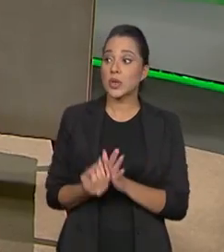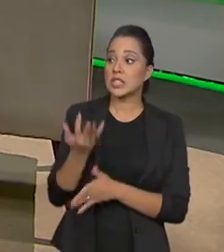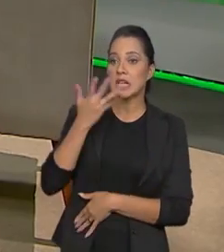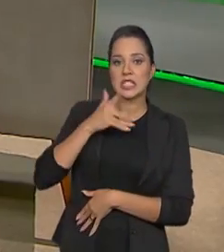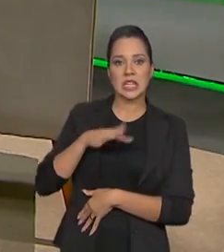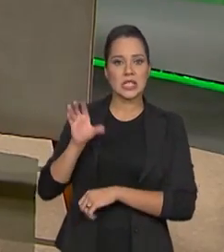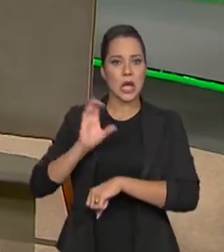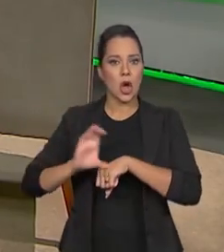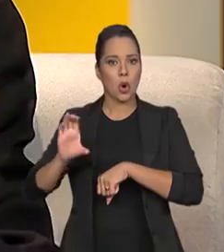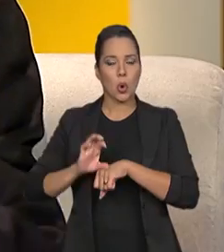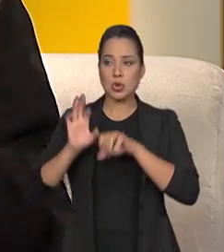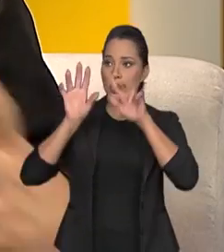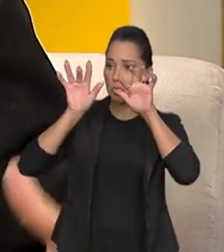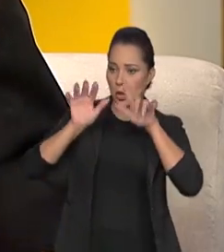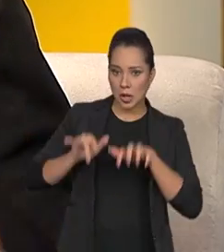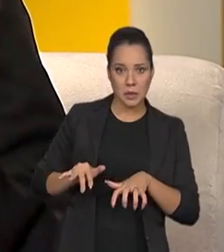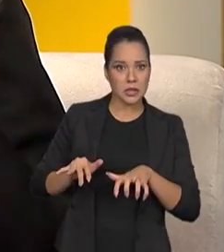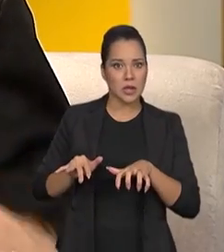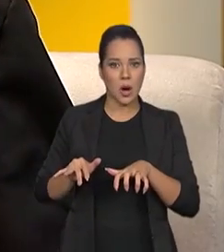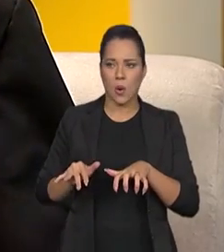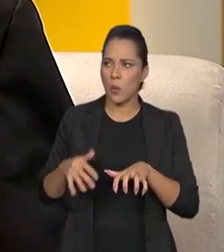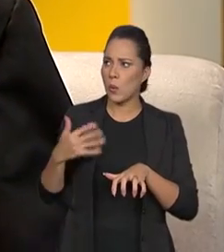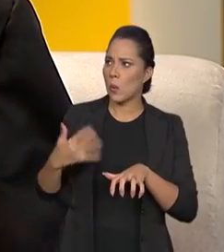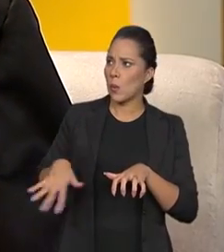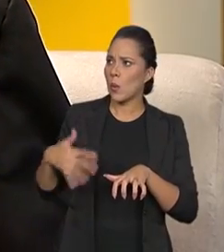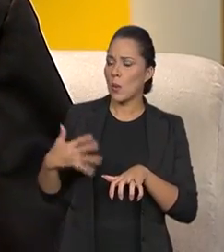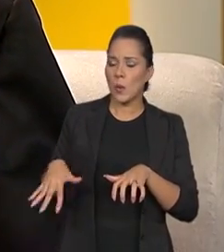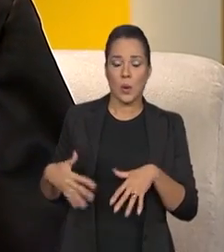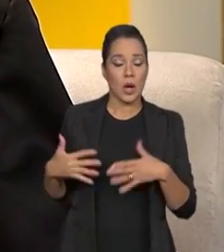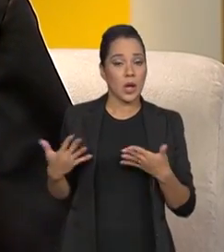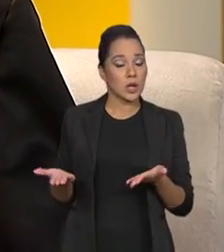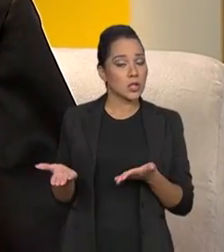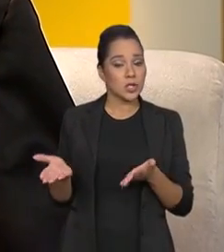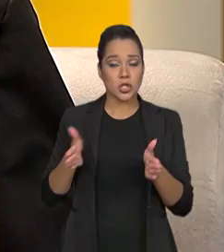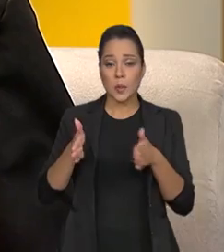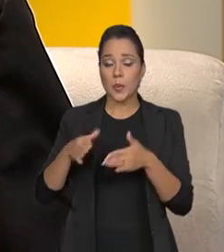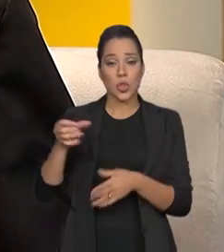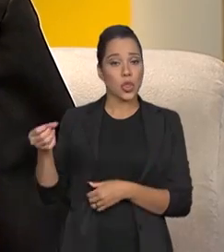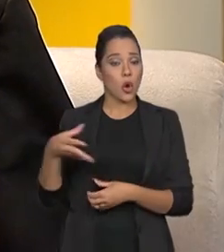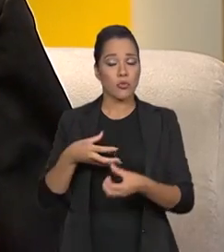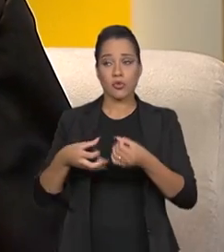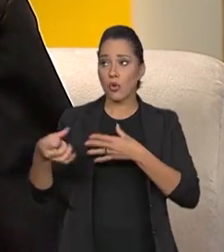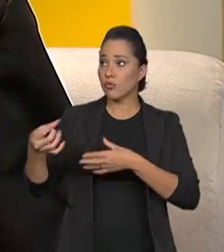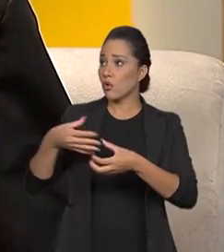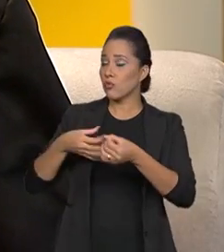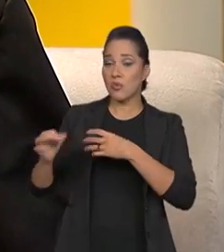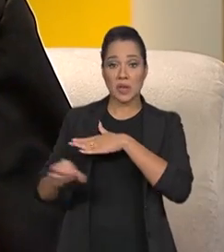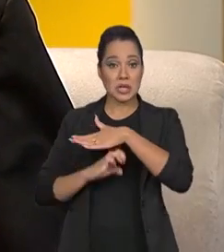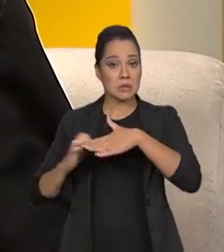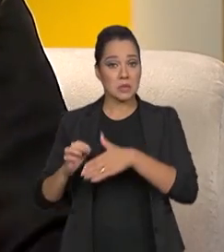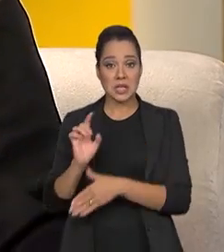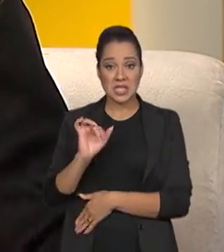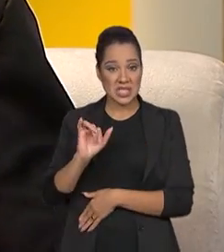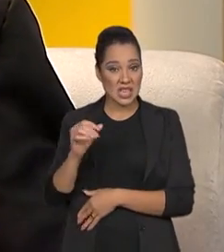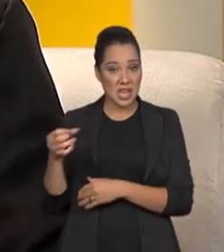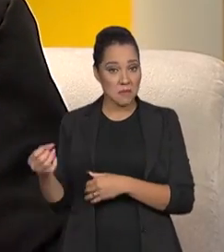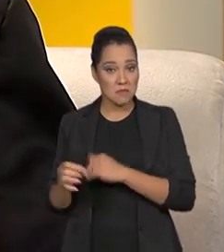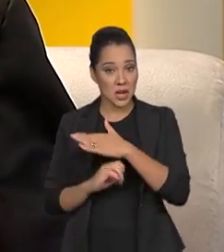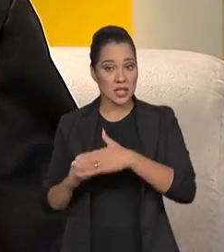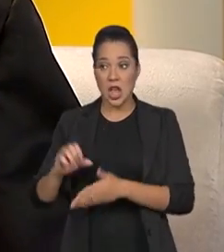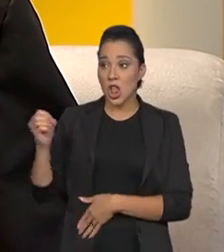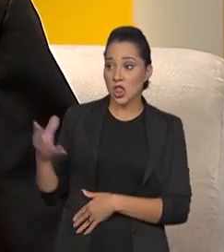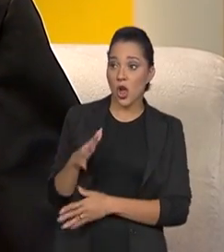de crianças fazendo curso de programação absurdo então nós vivemos no mundo de inovação que as empresas que não inovam tão condenados